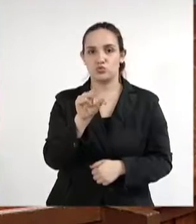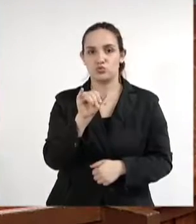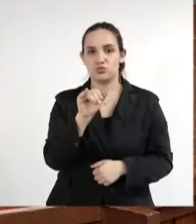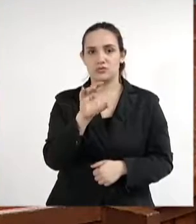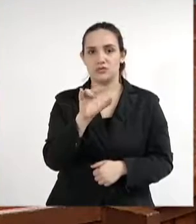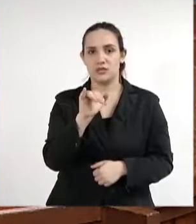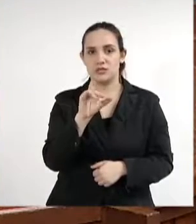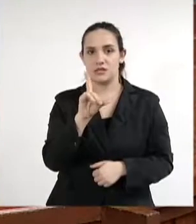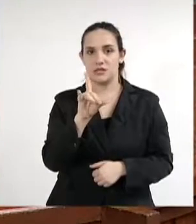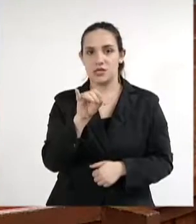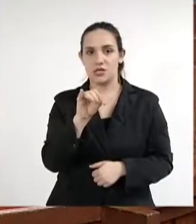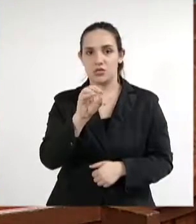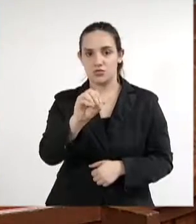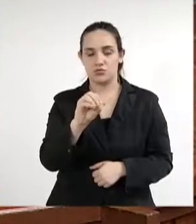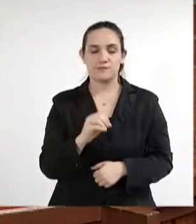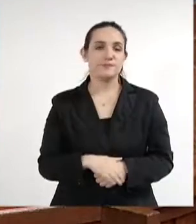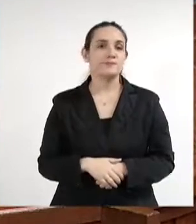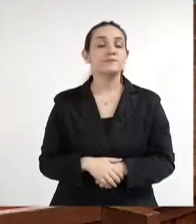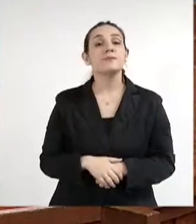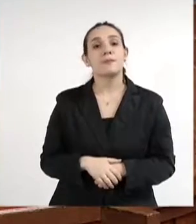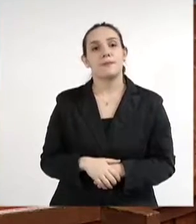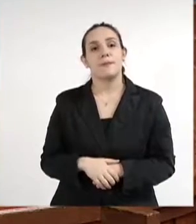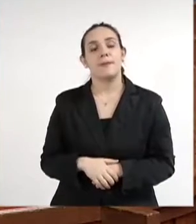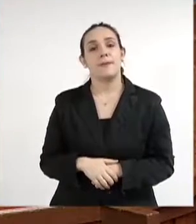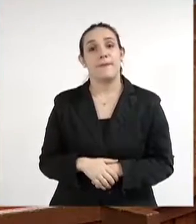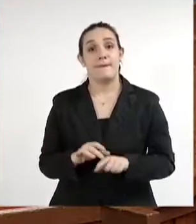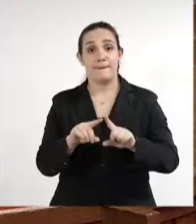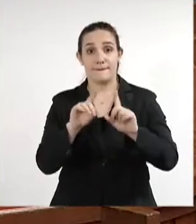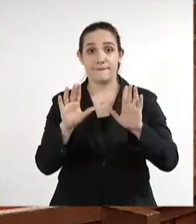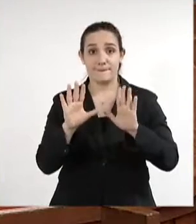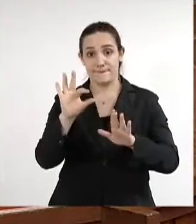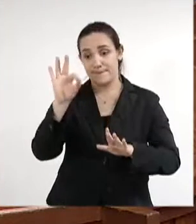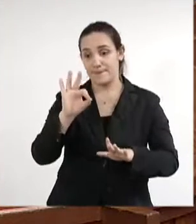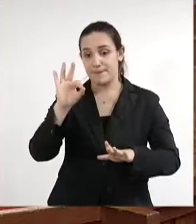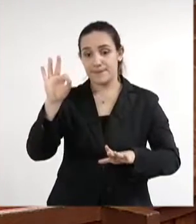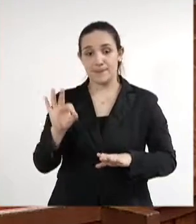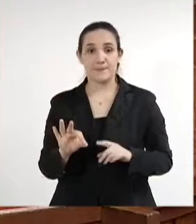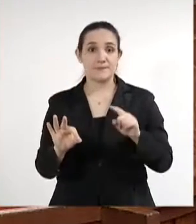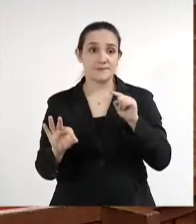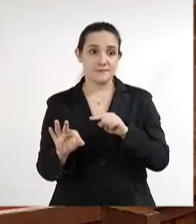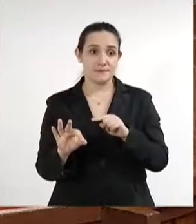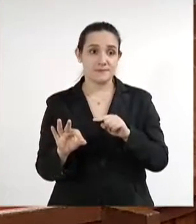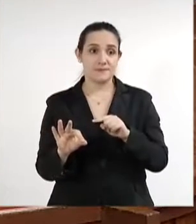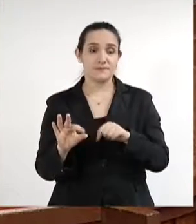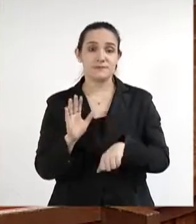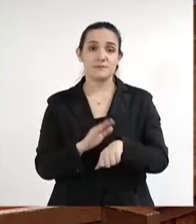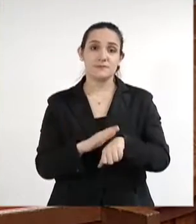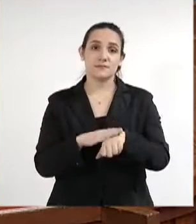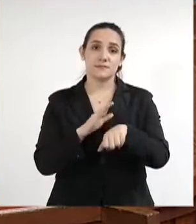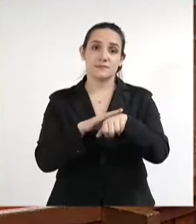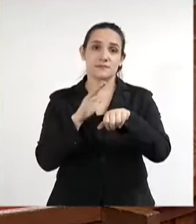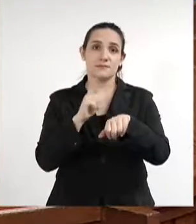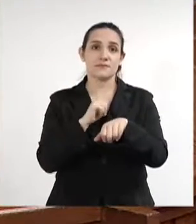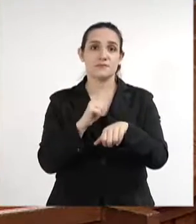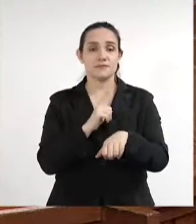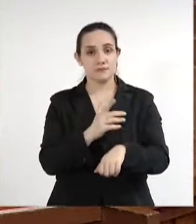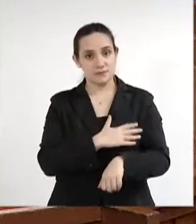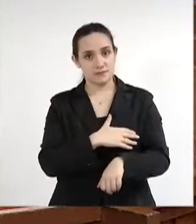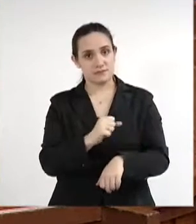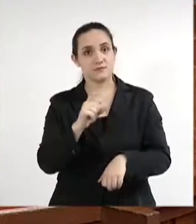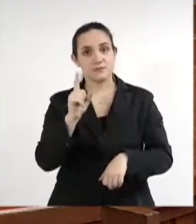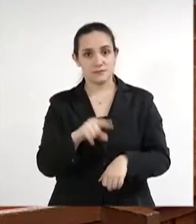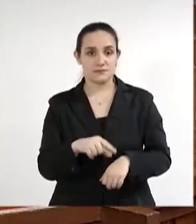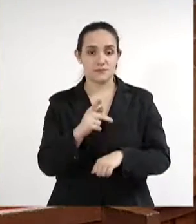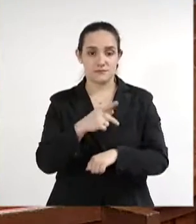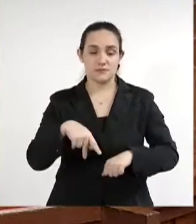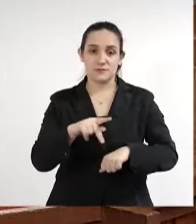Mas as taxas, percentualmente falando, são dos países mais ricos, segundo a Organização Mundial de